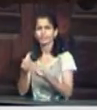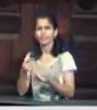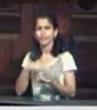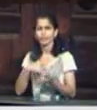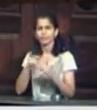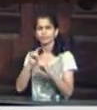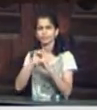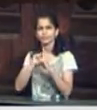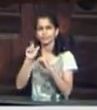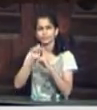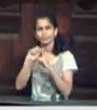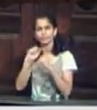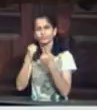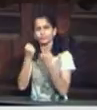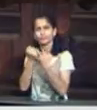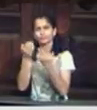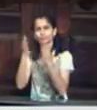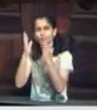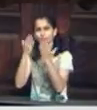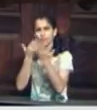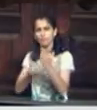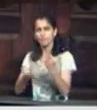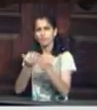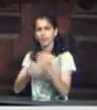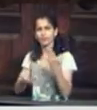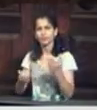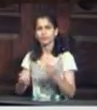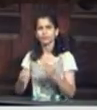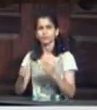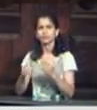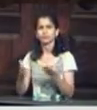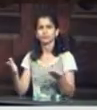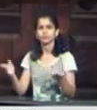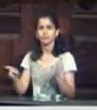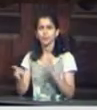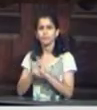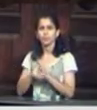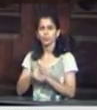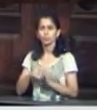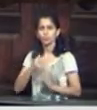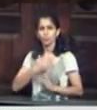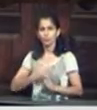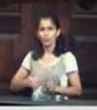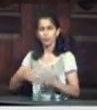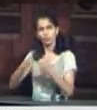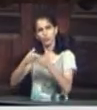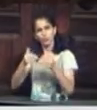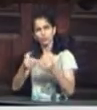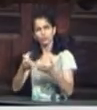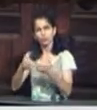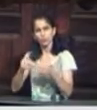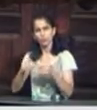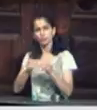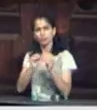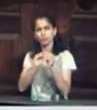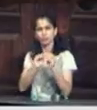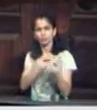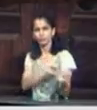aluguel social perderam suas casas pelas mãos do próprio governo, que